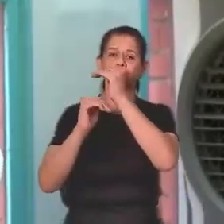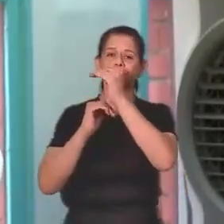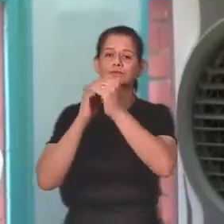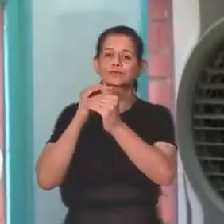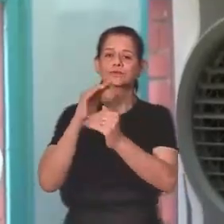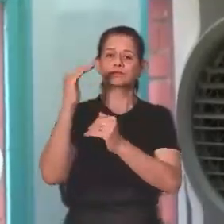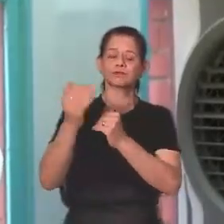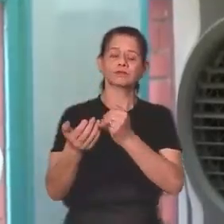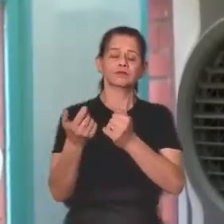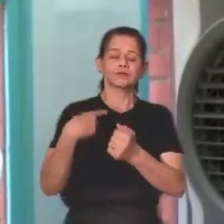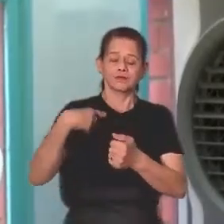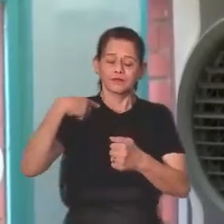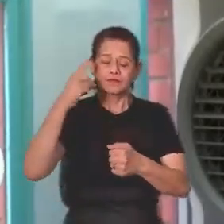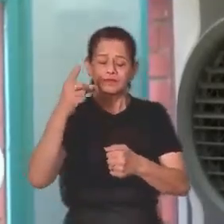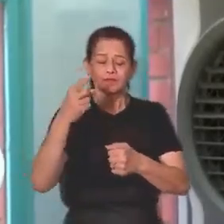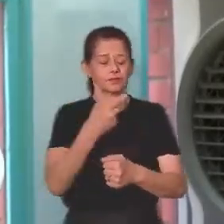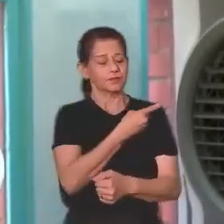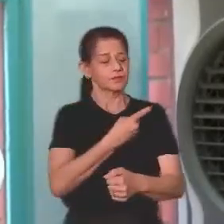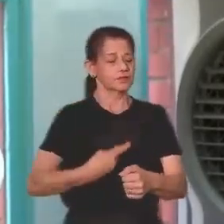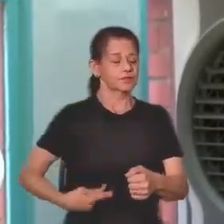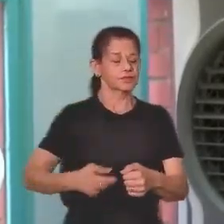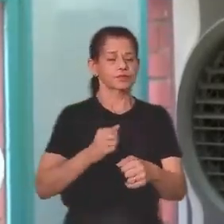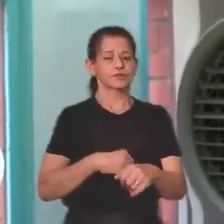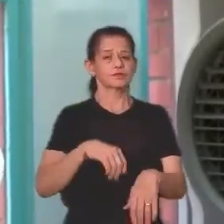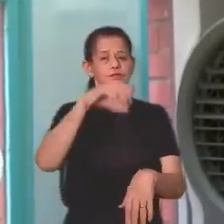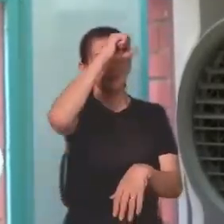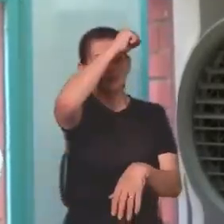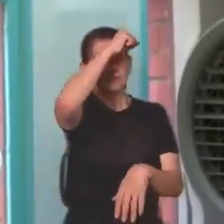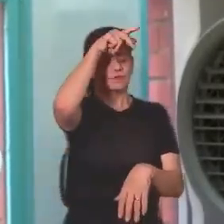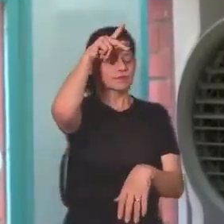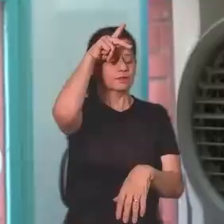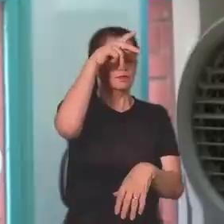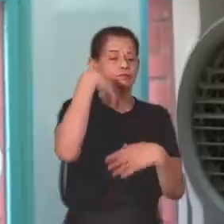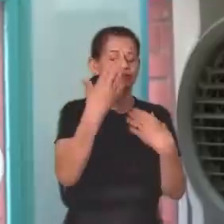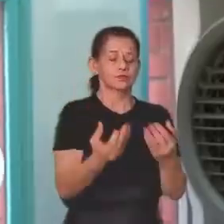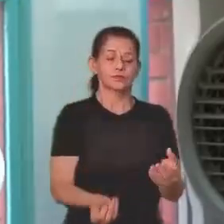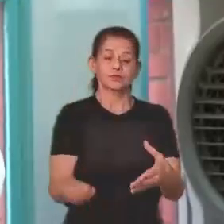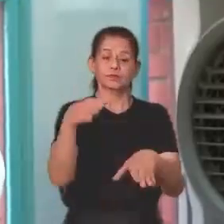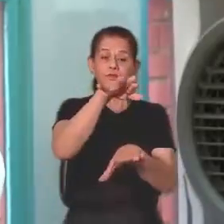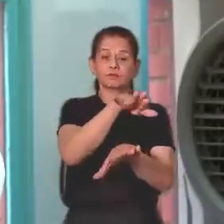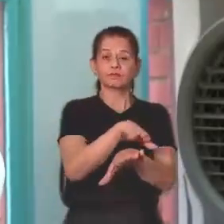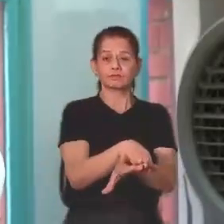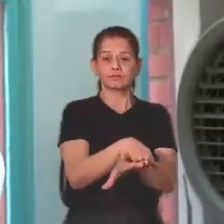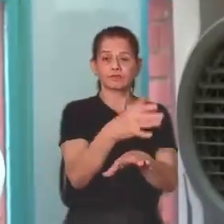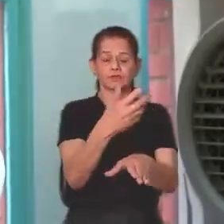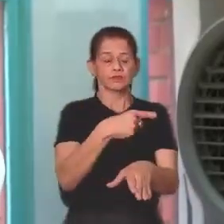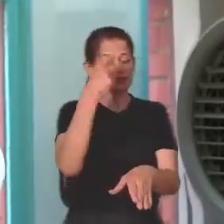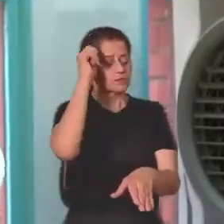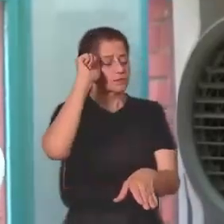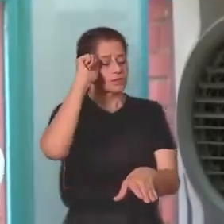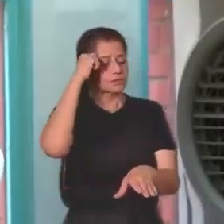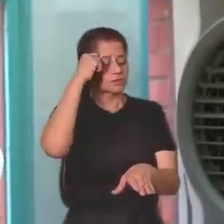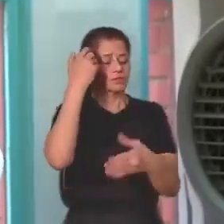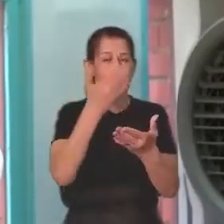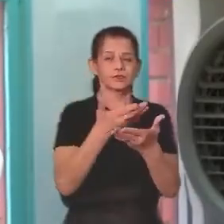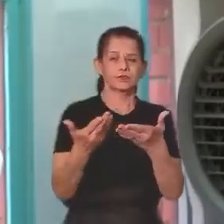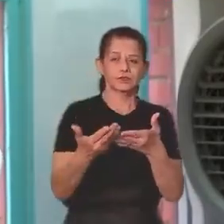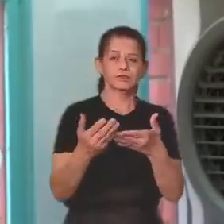sou a favor também de políticas públicas que incluam, né, as pessoas negras